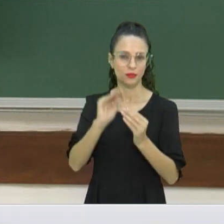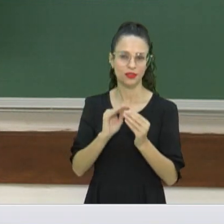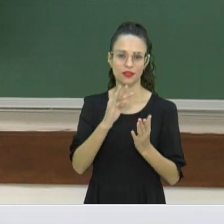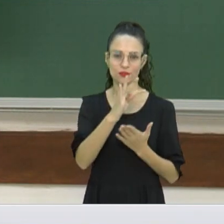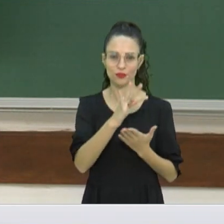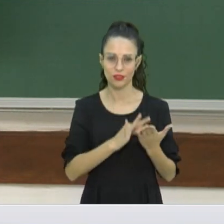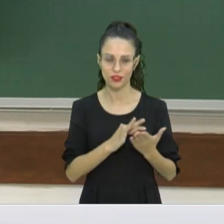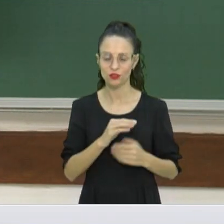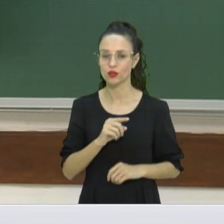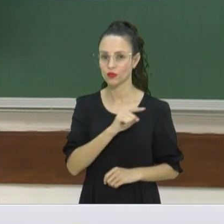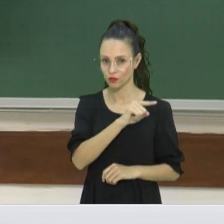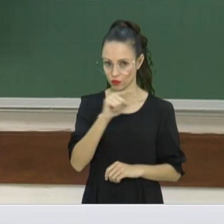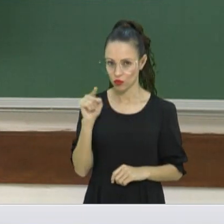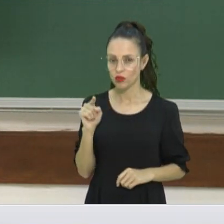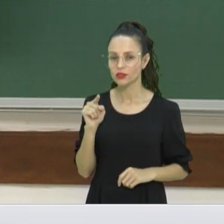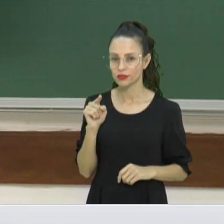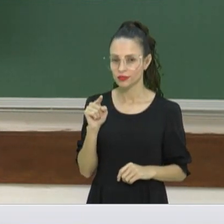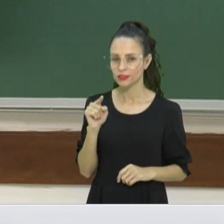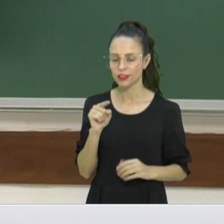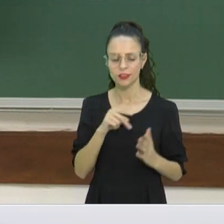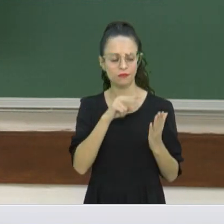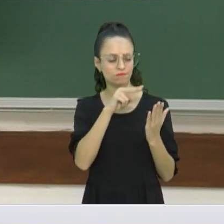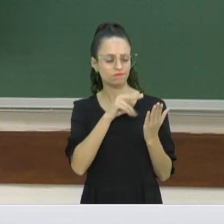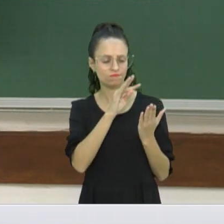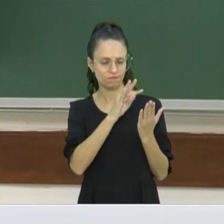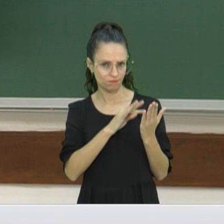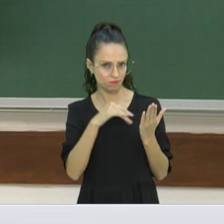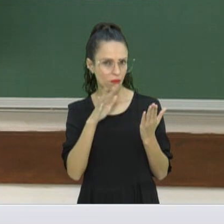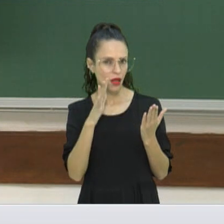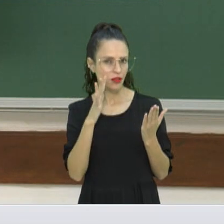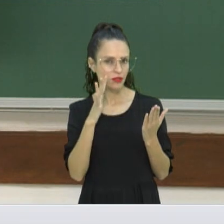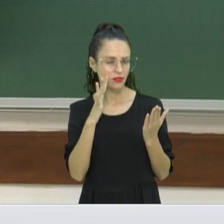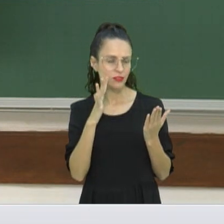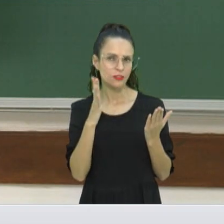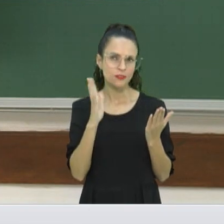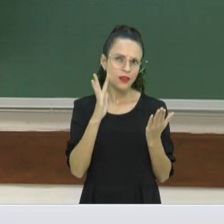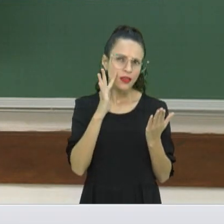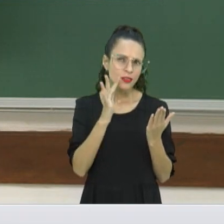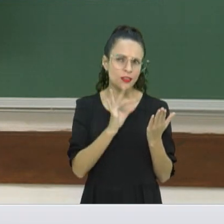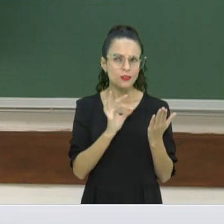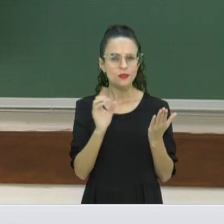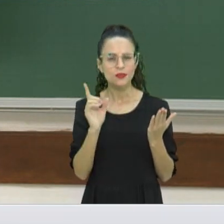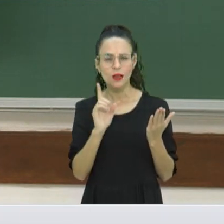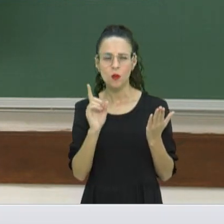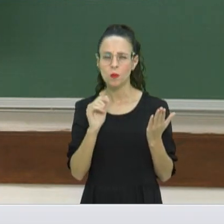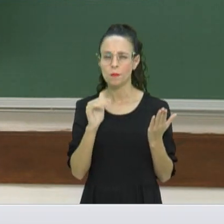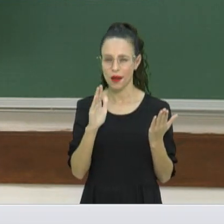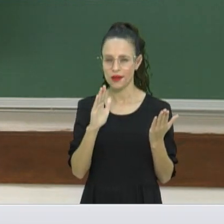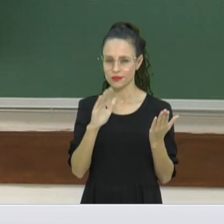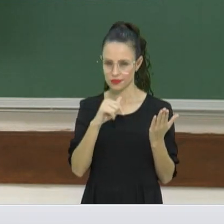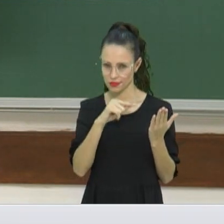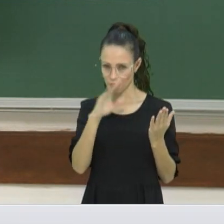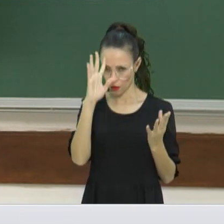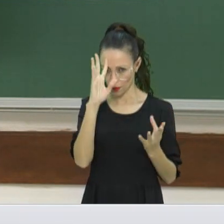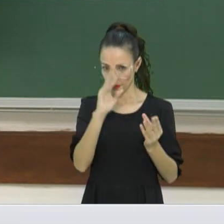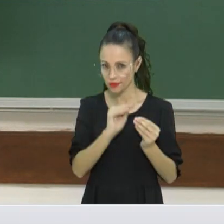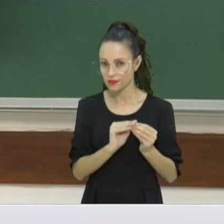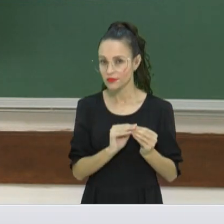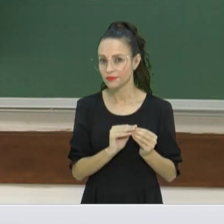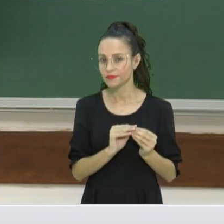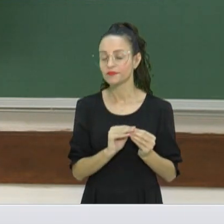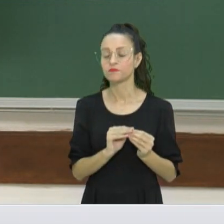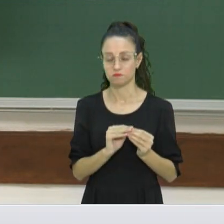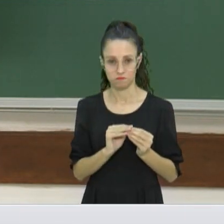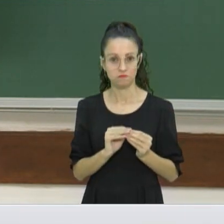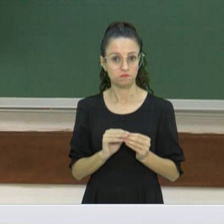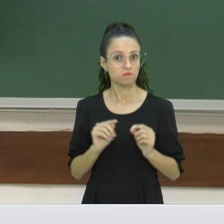texto. Você tem olhado para os textos com um pouquinho mais de, não sei se de atenção, mas de compreensão? Se